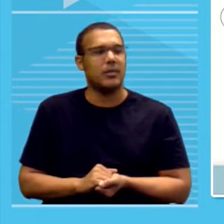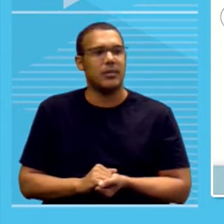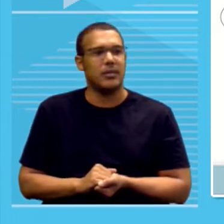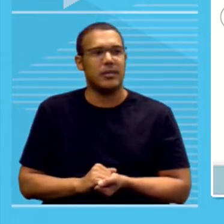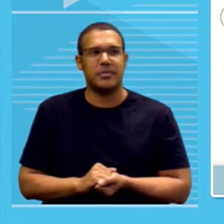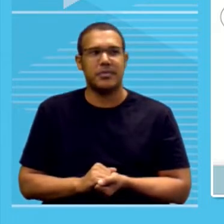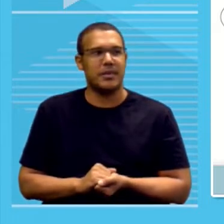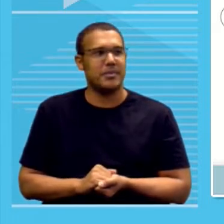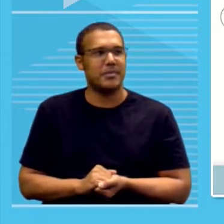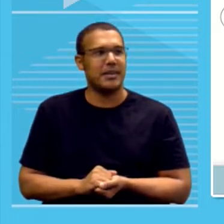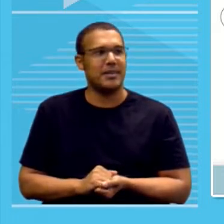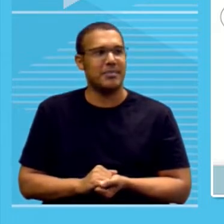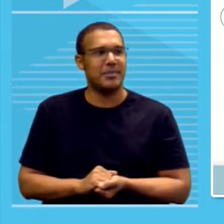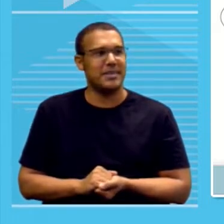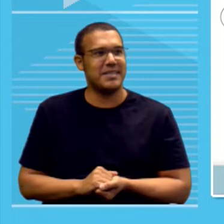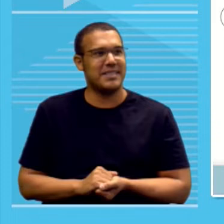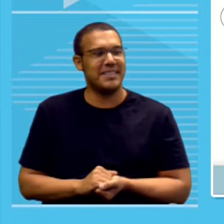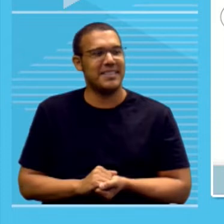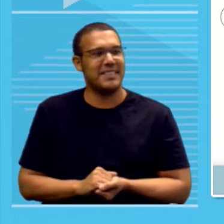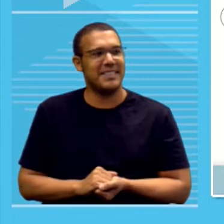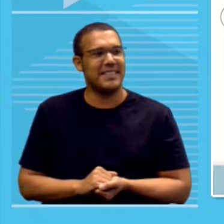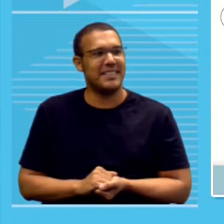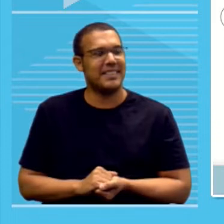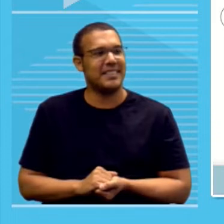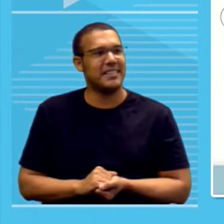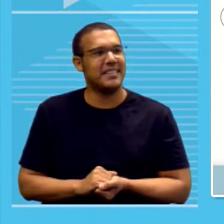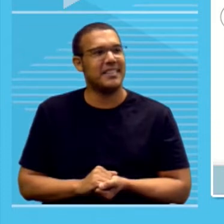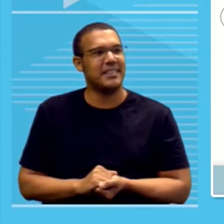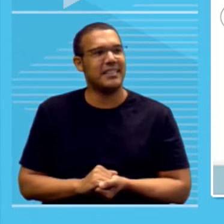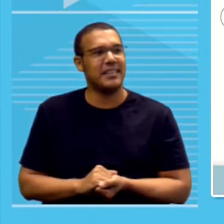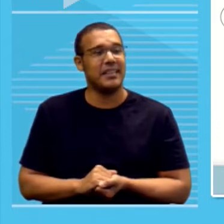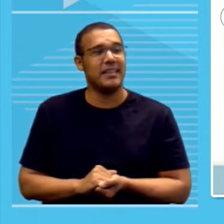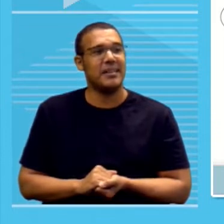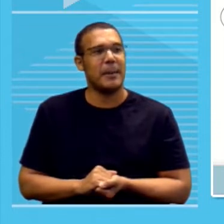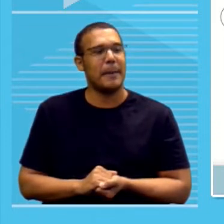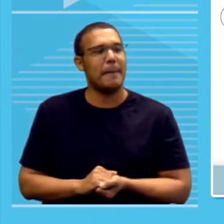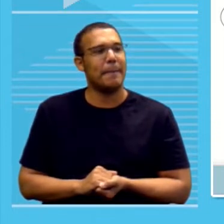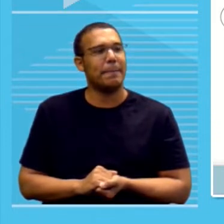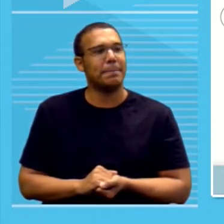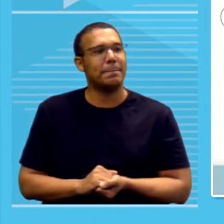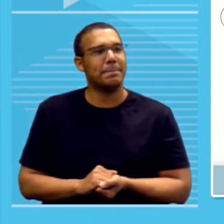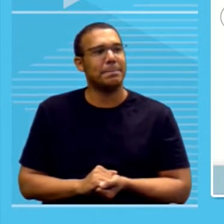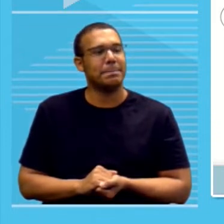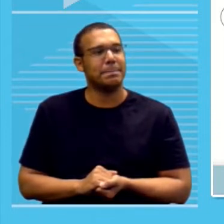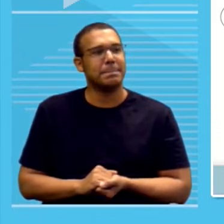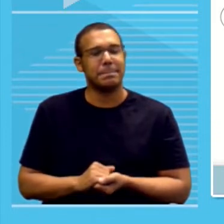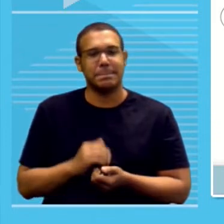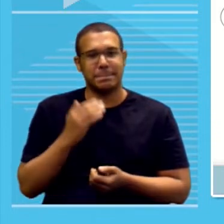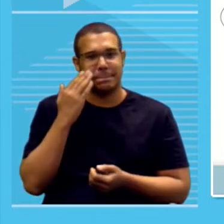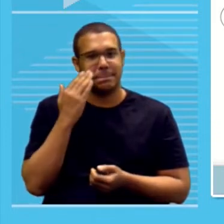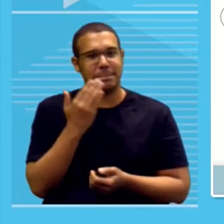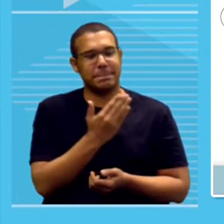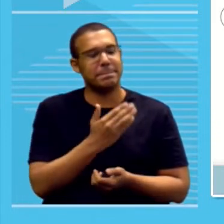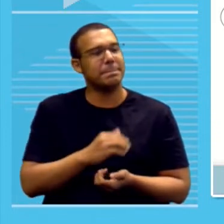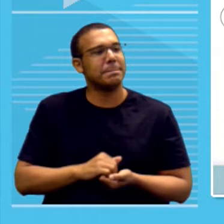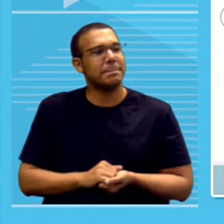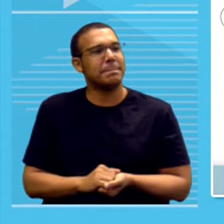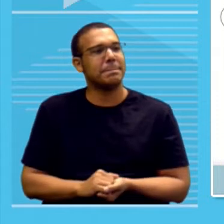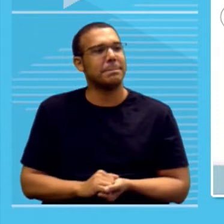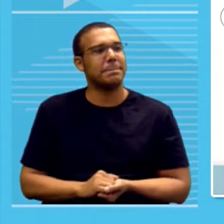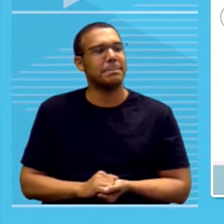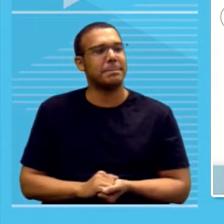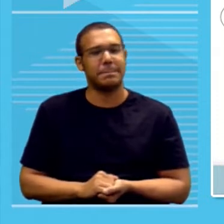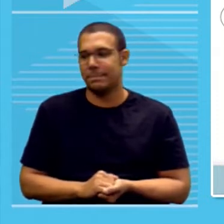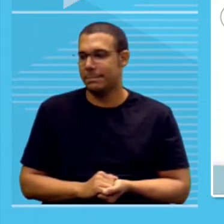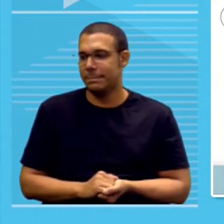soma das raízes é 14 produto das raízes acompanha aí ó C sobre a quem é o sei lá